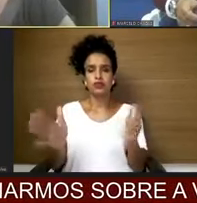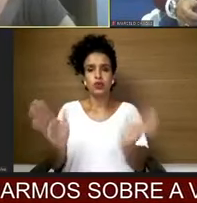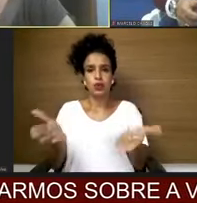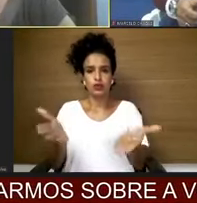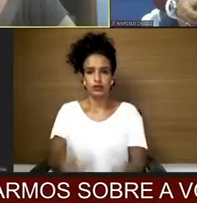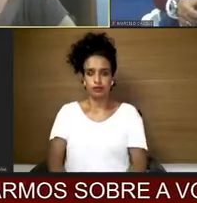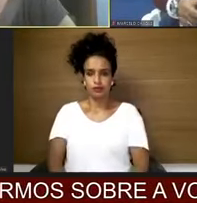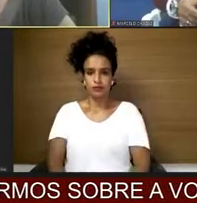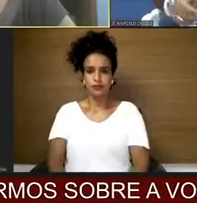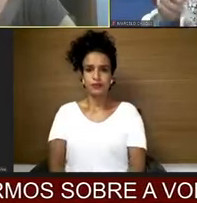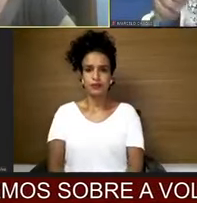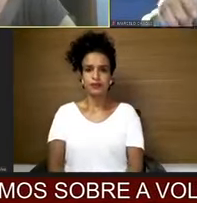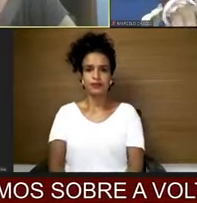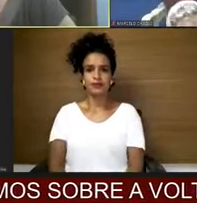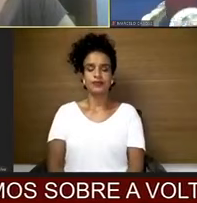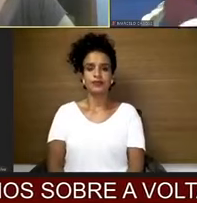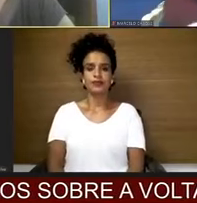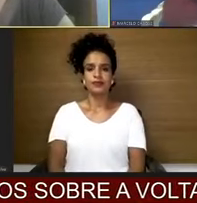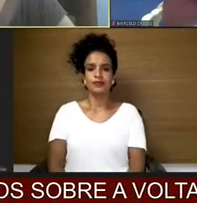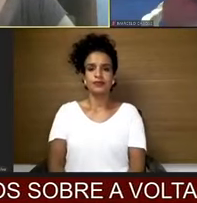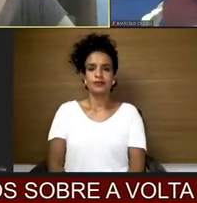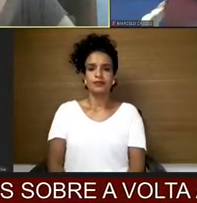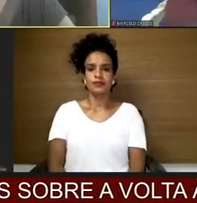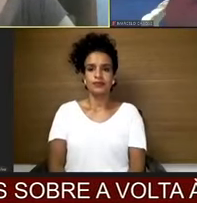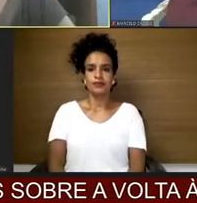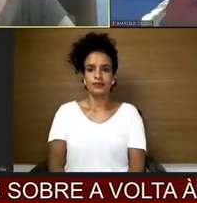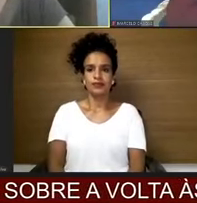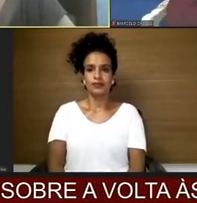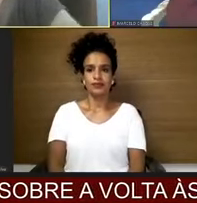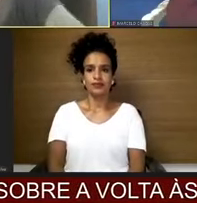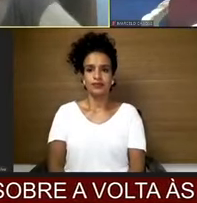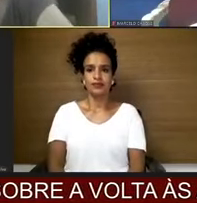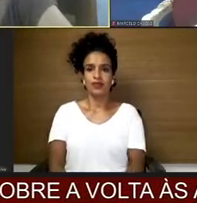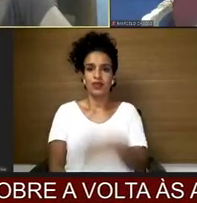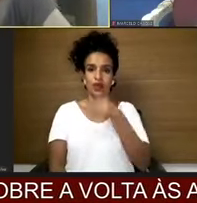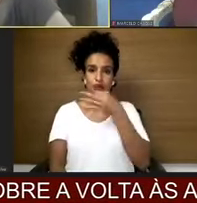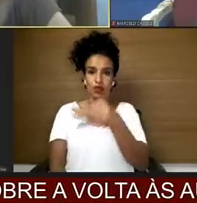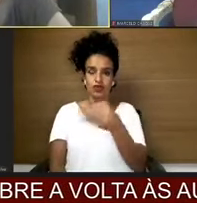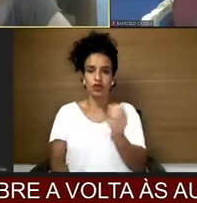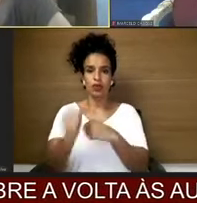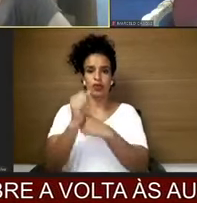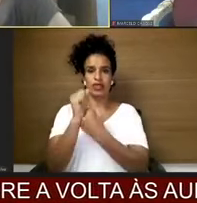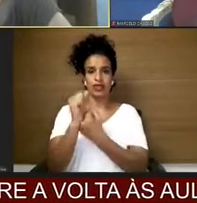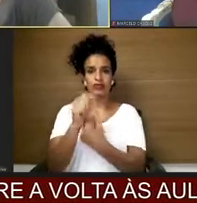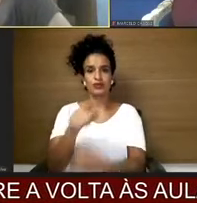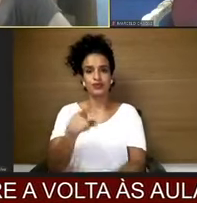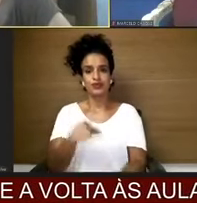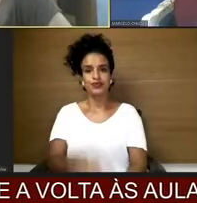O som está fechado, Marcelo.